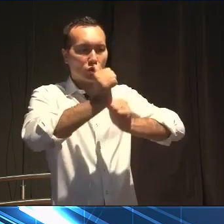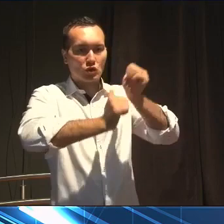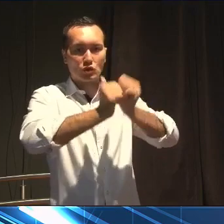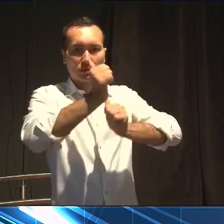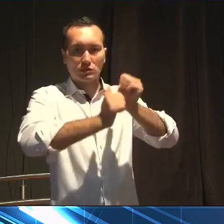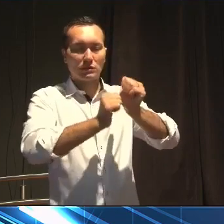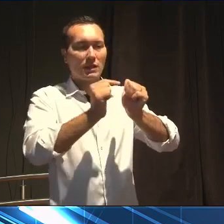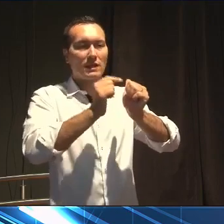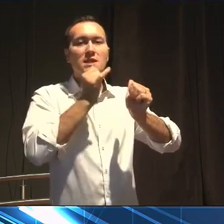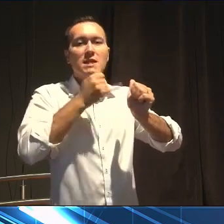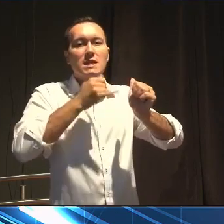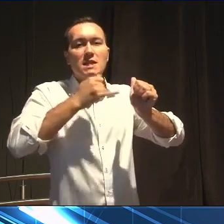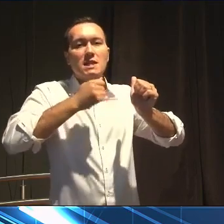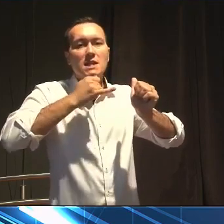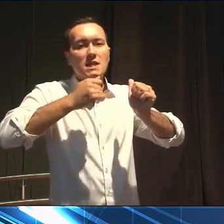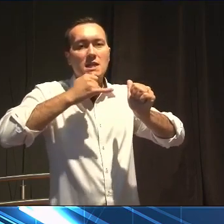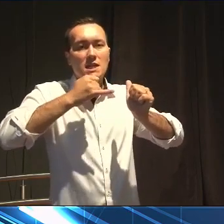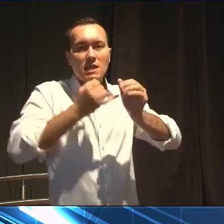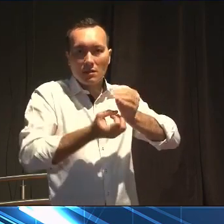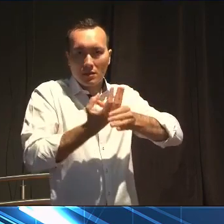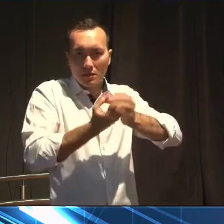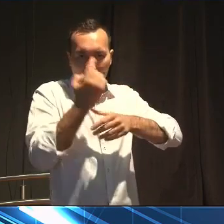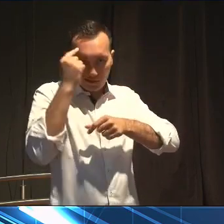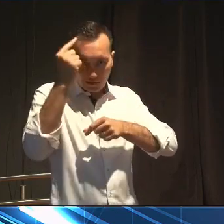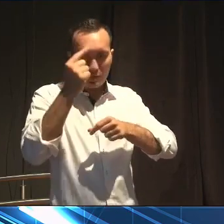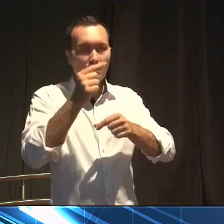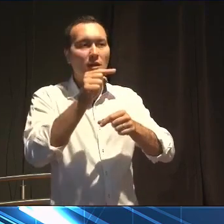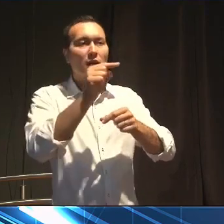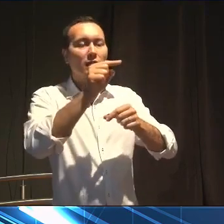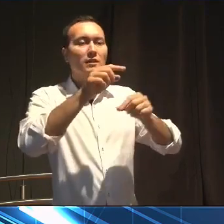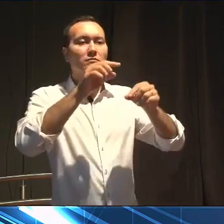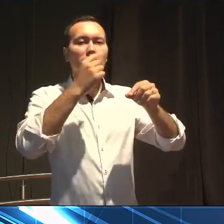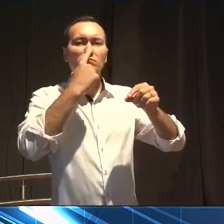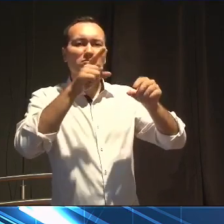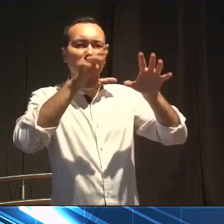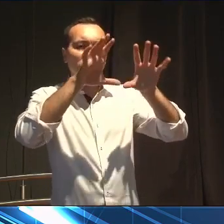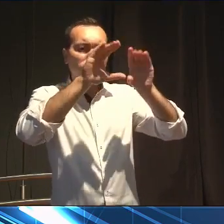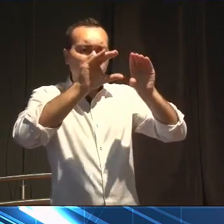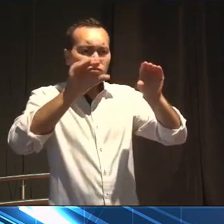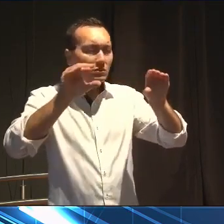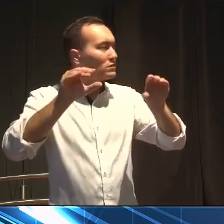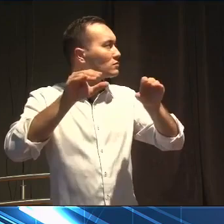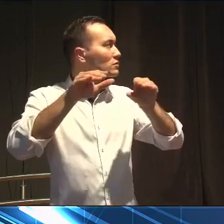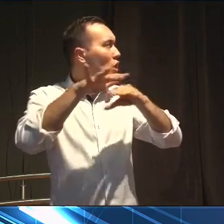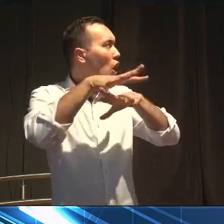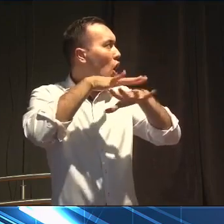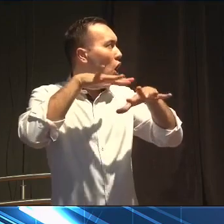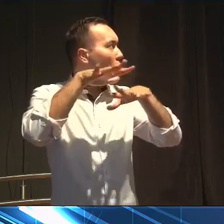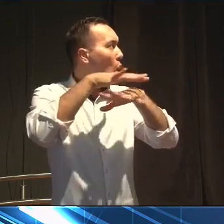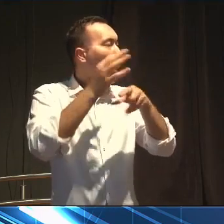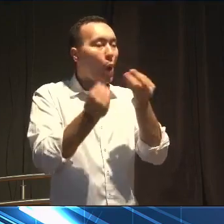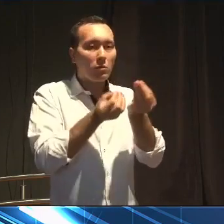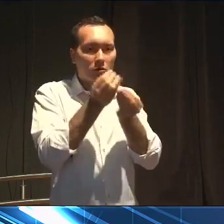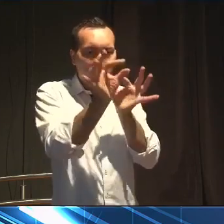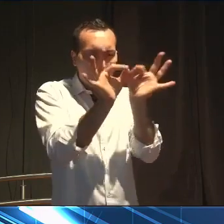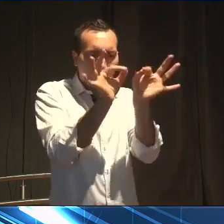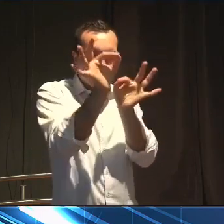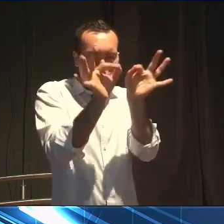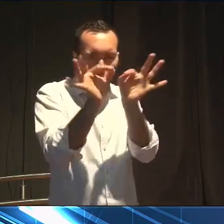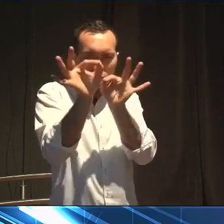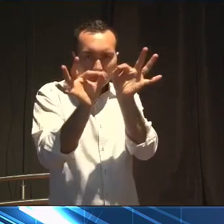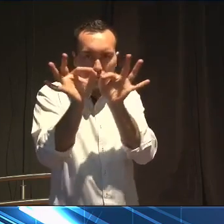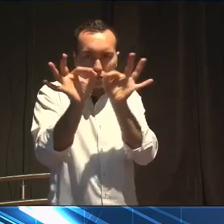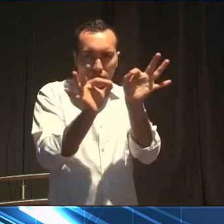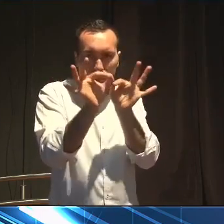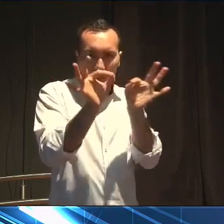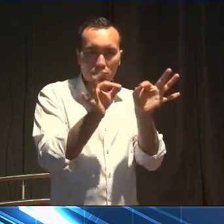meteorológico, eu consigo fazer a simulação e projetar essa usina de tal forma que eu coloque as chaminés no local onde vai ter o menor